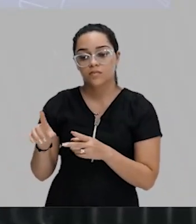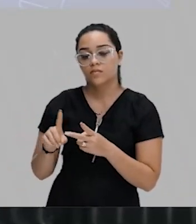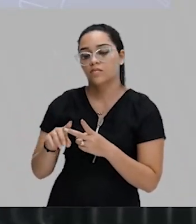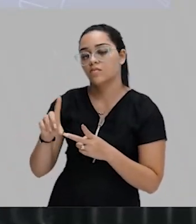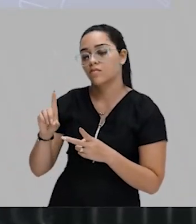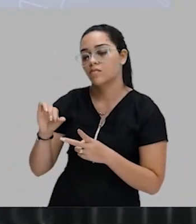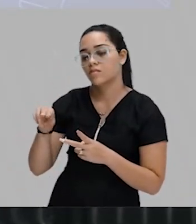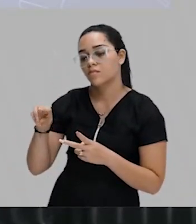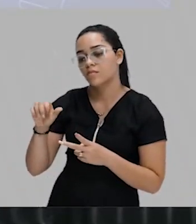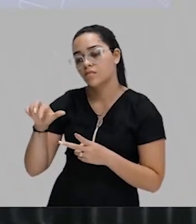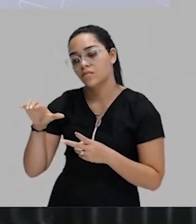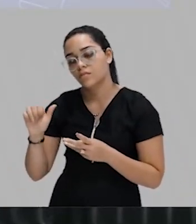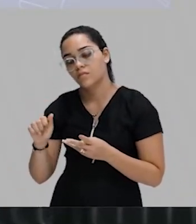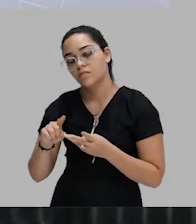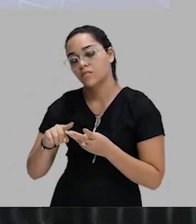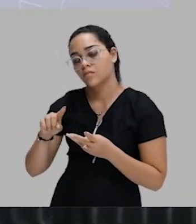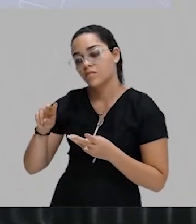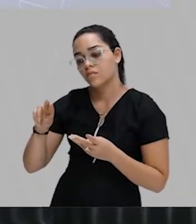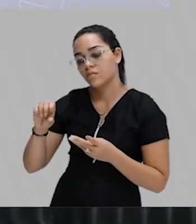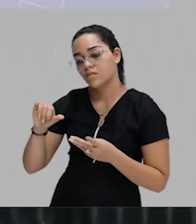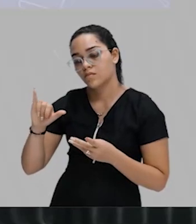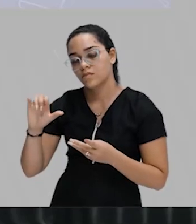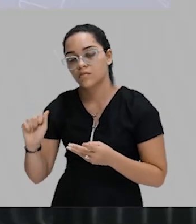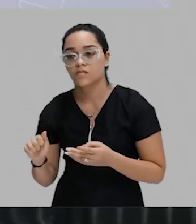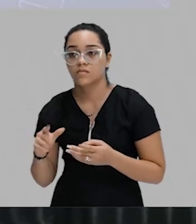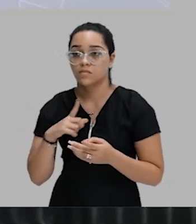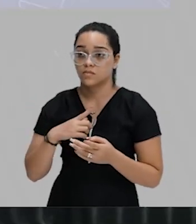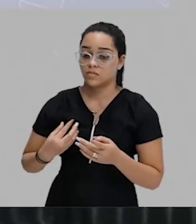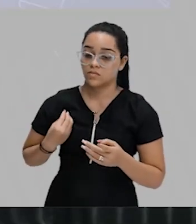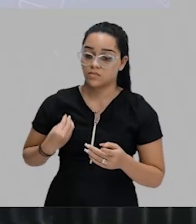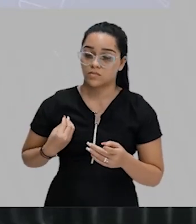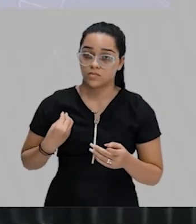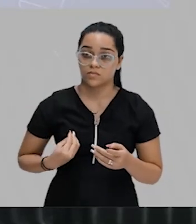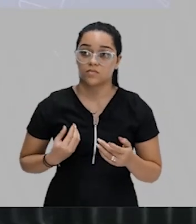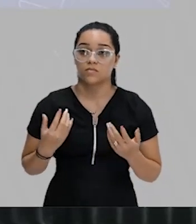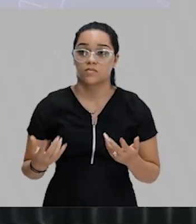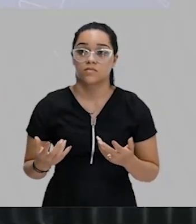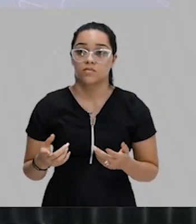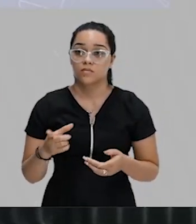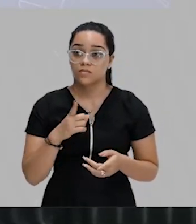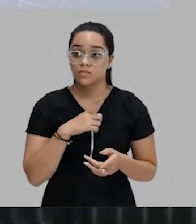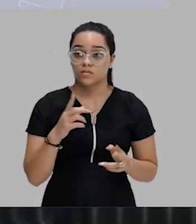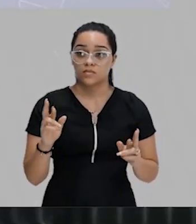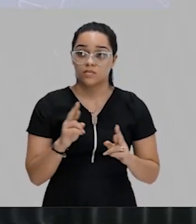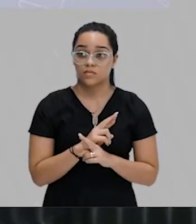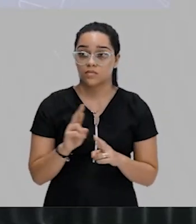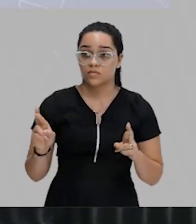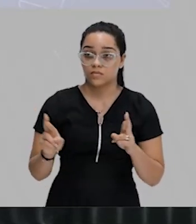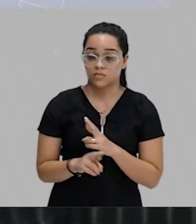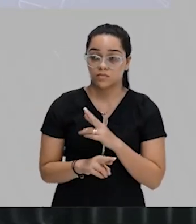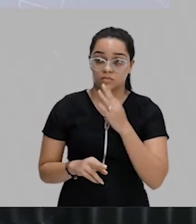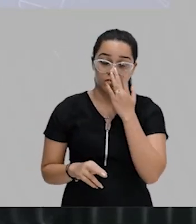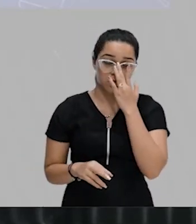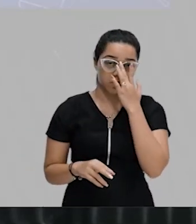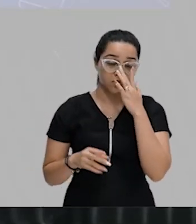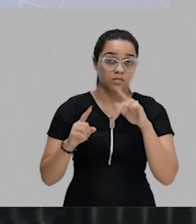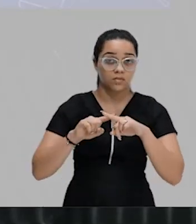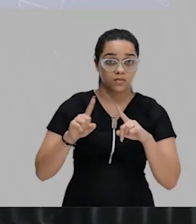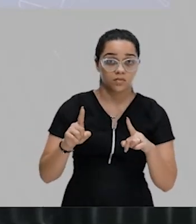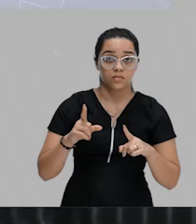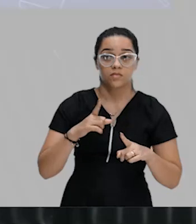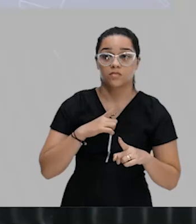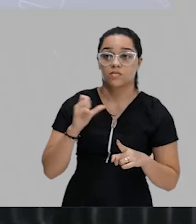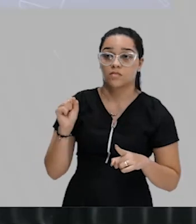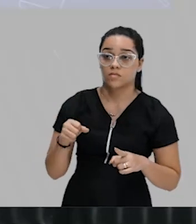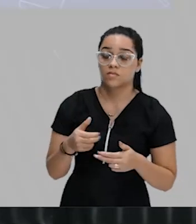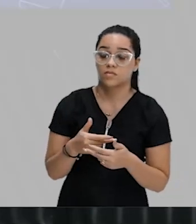Dinamarca, da Suécia, que mesmo tendo a presença do euro nas suas relações financeiras, mas ainda mantiveram